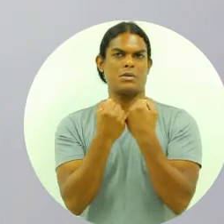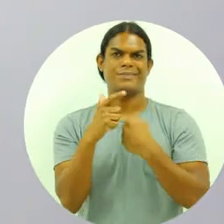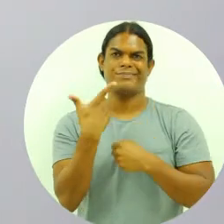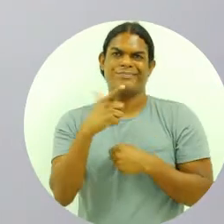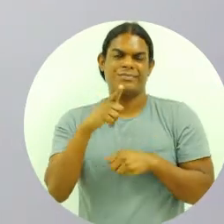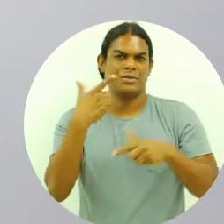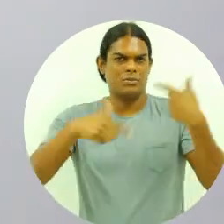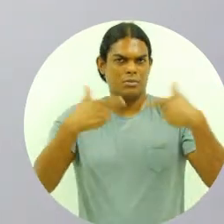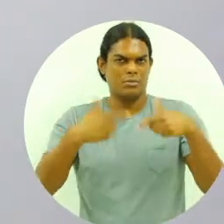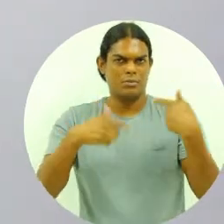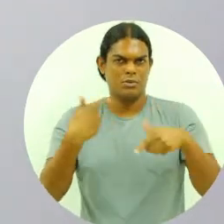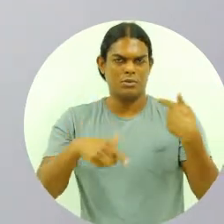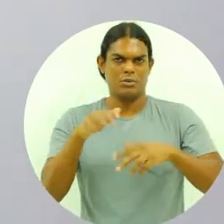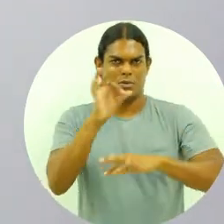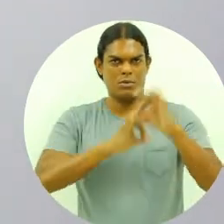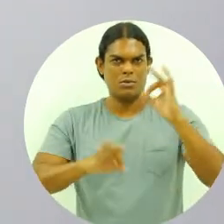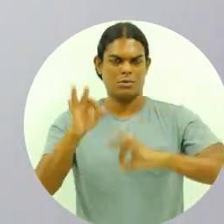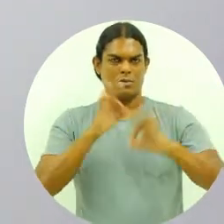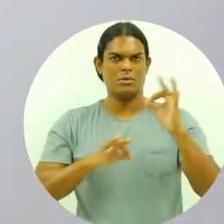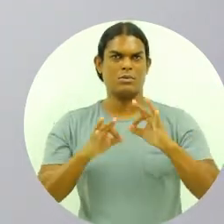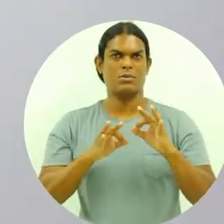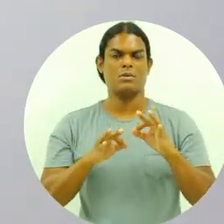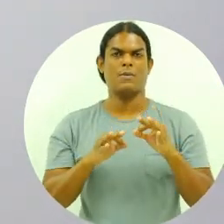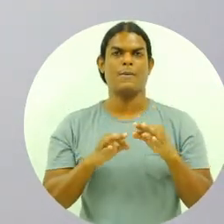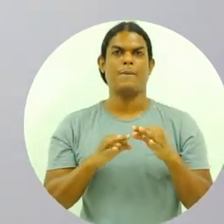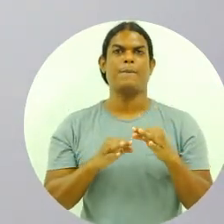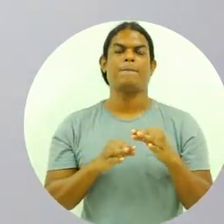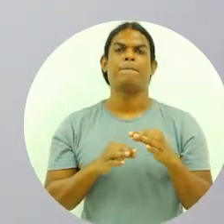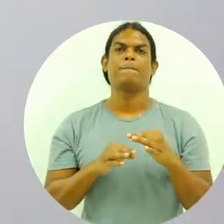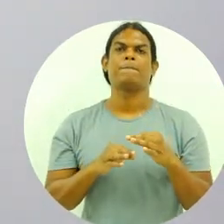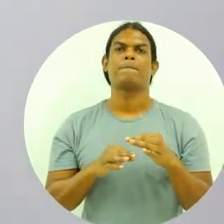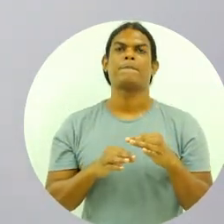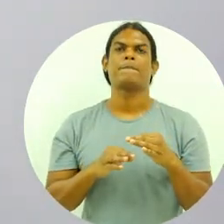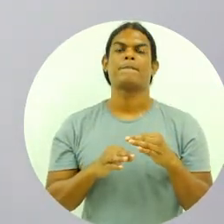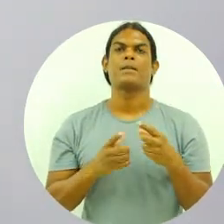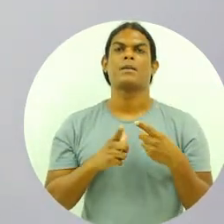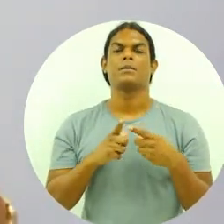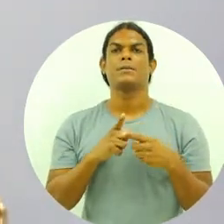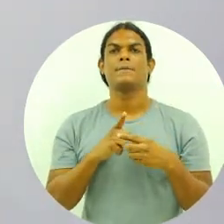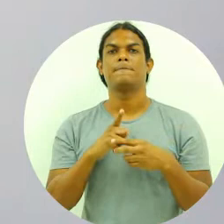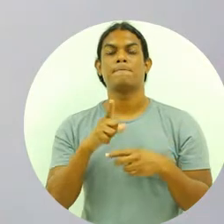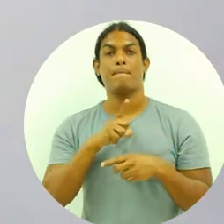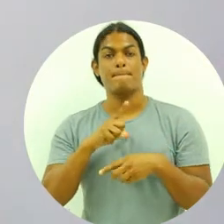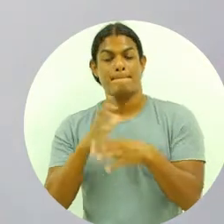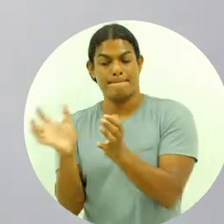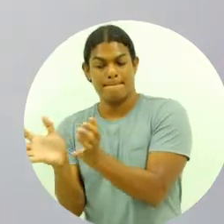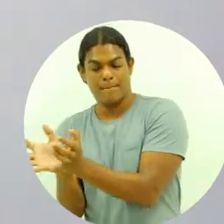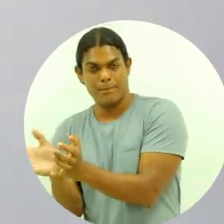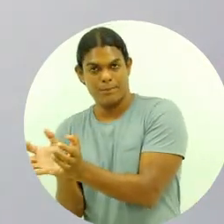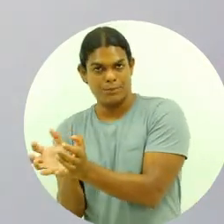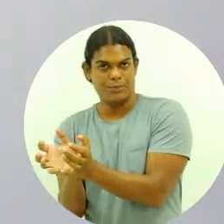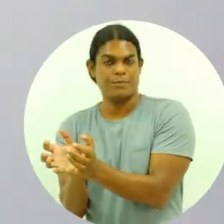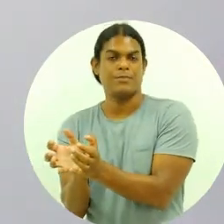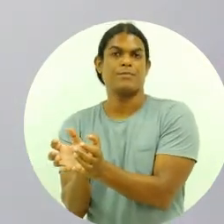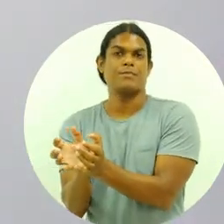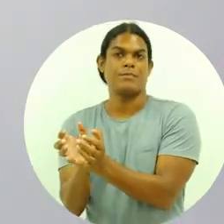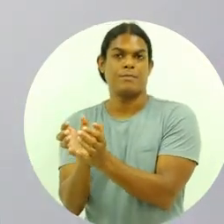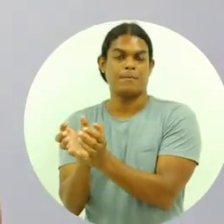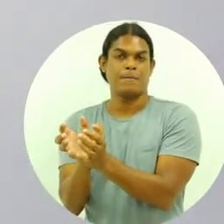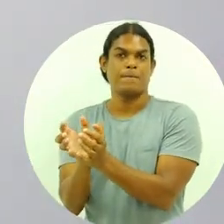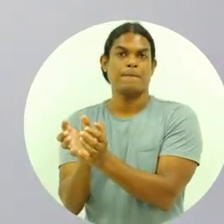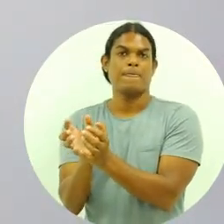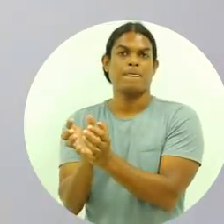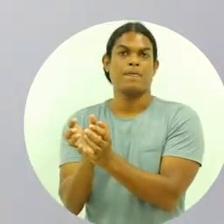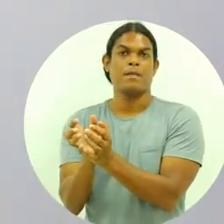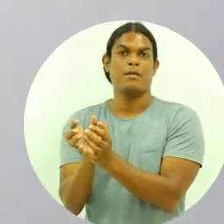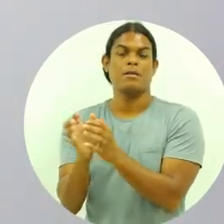não era politicamente organizada e existiam comunidades congregadas que